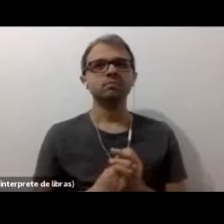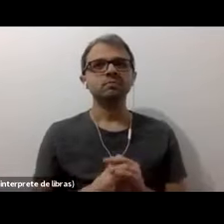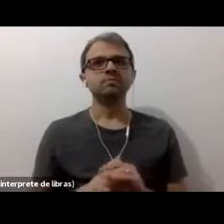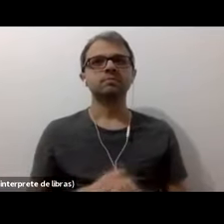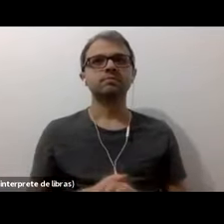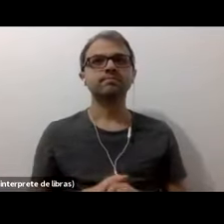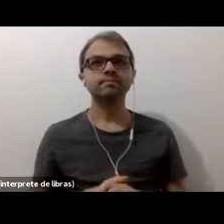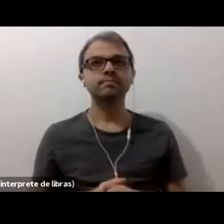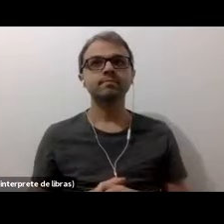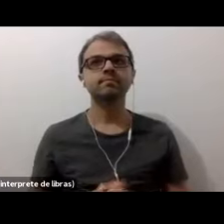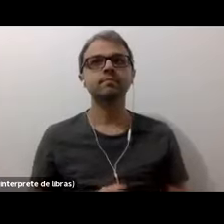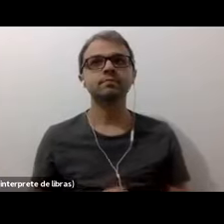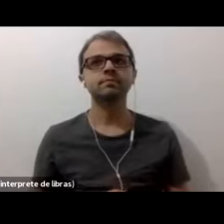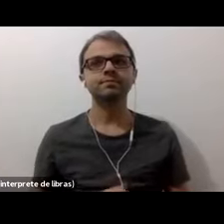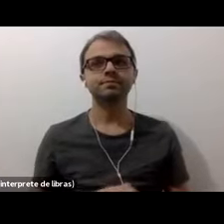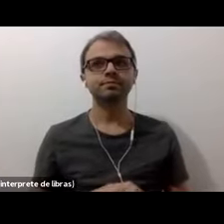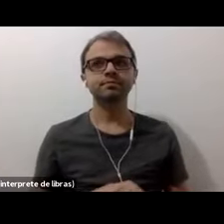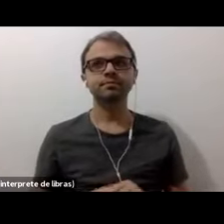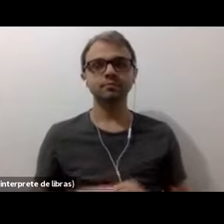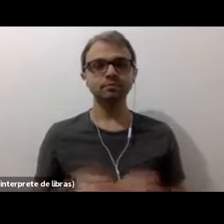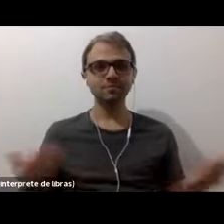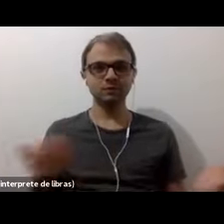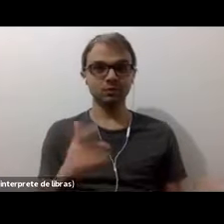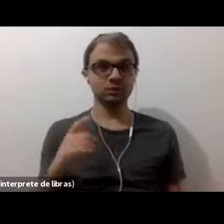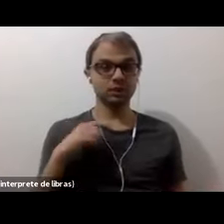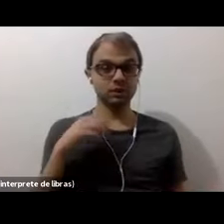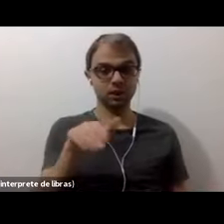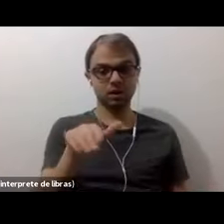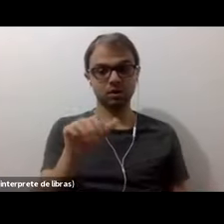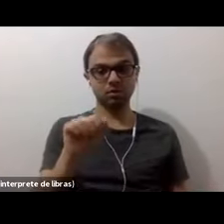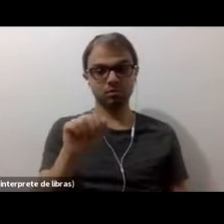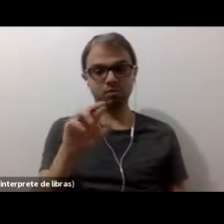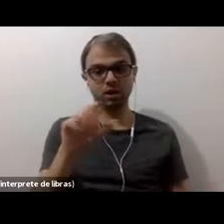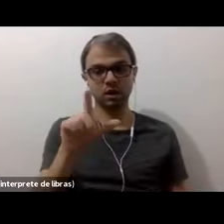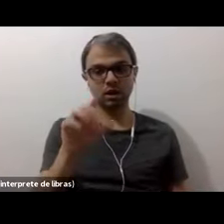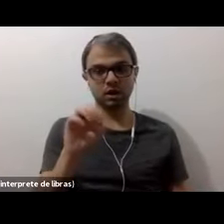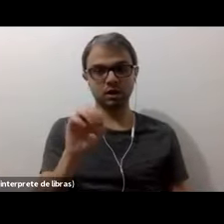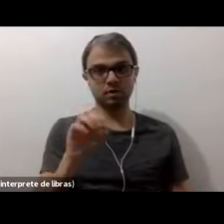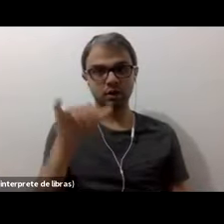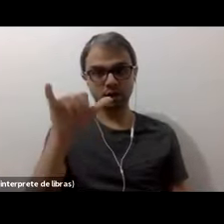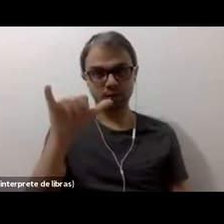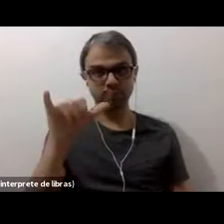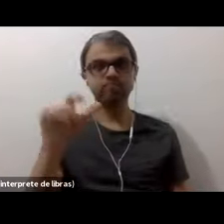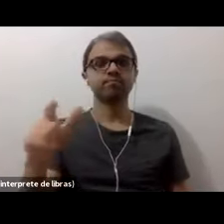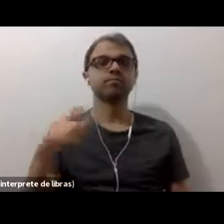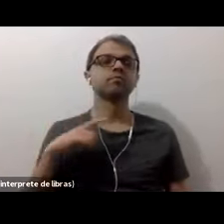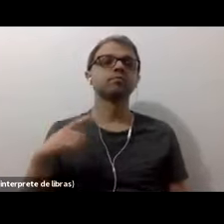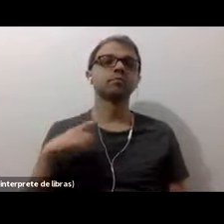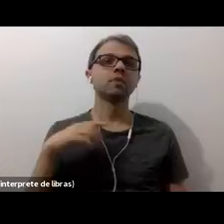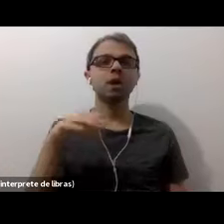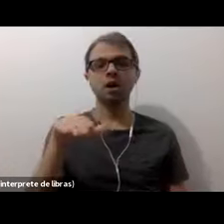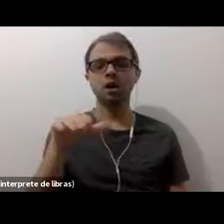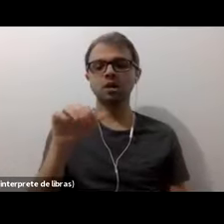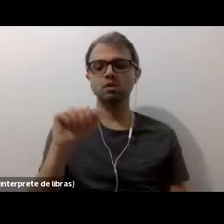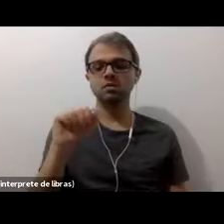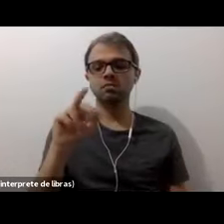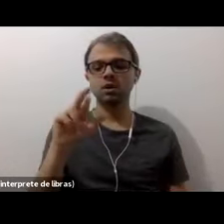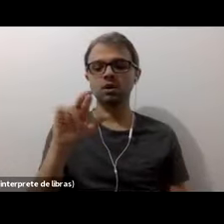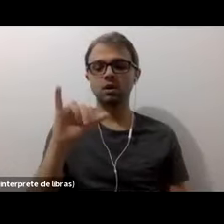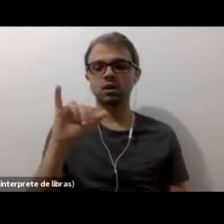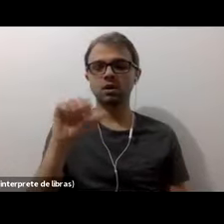Então, a gente tem aqui a Marley, ela quer, a Maristela, perdão, Moraes, ela quer